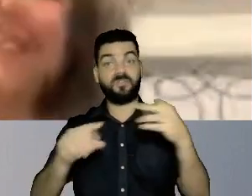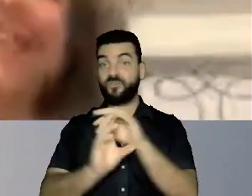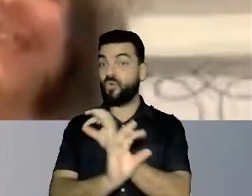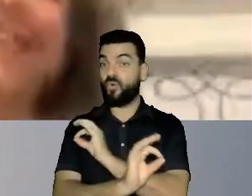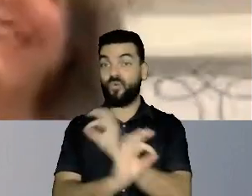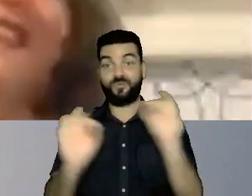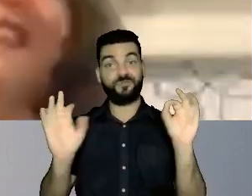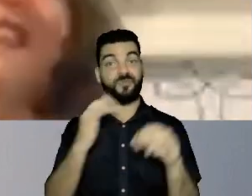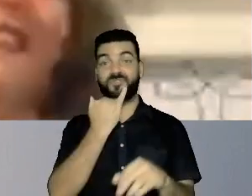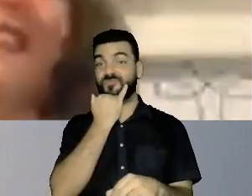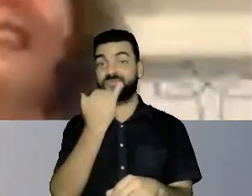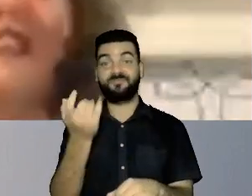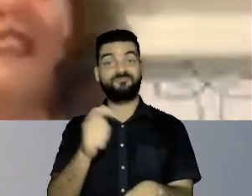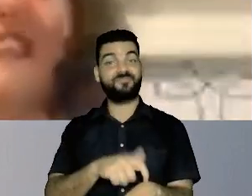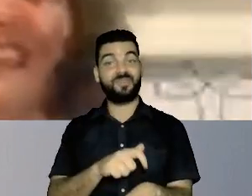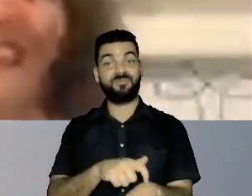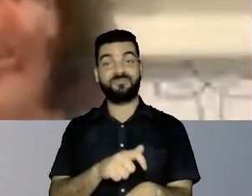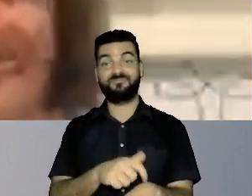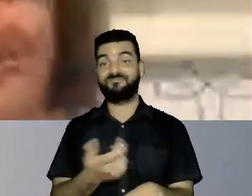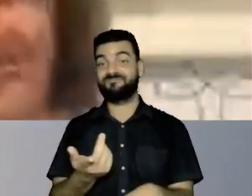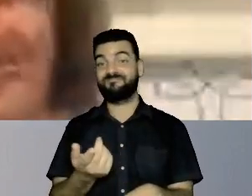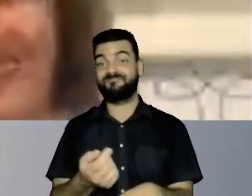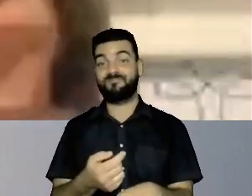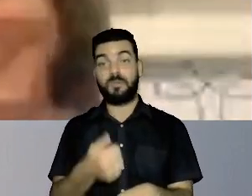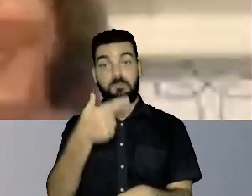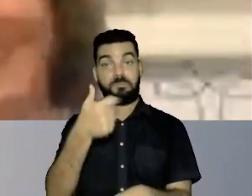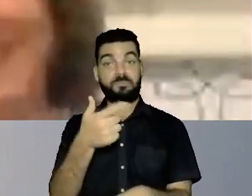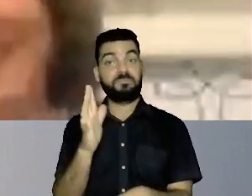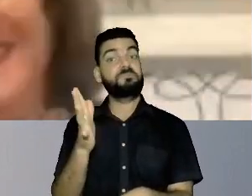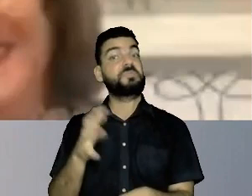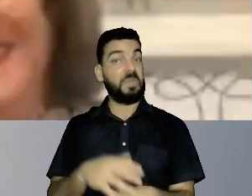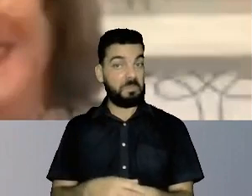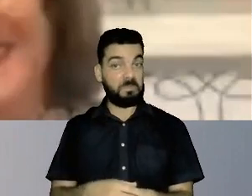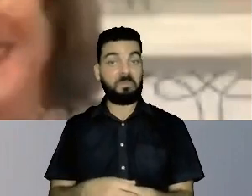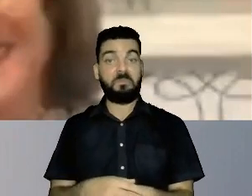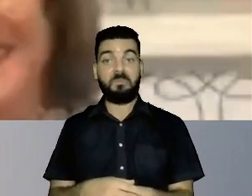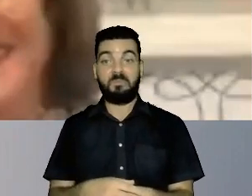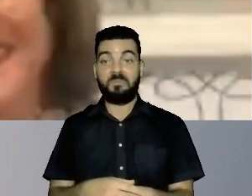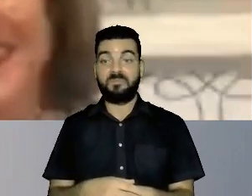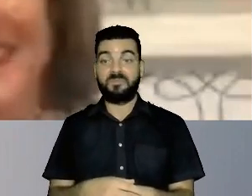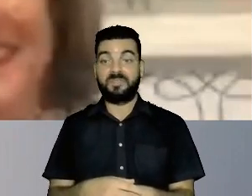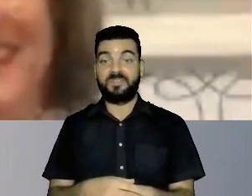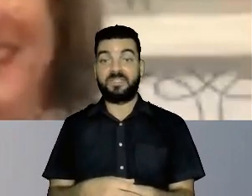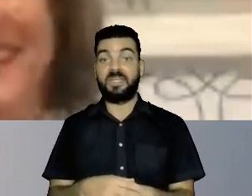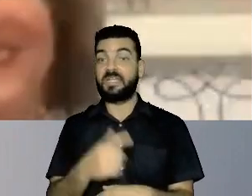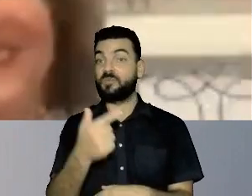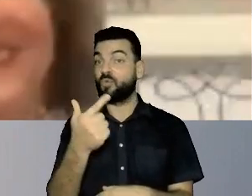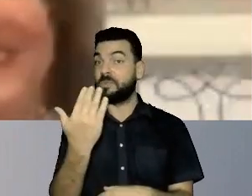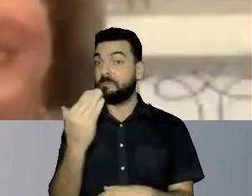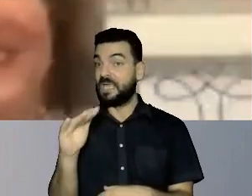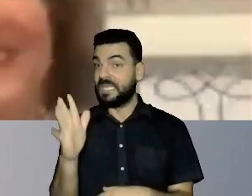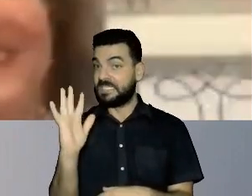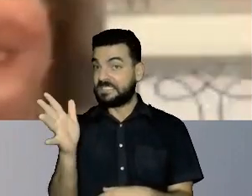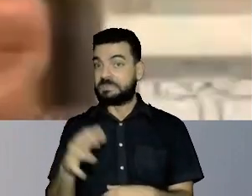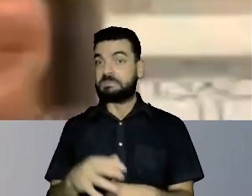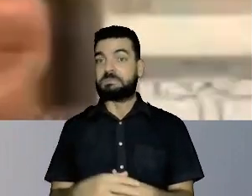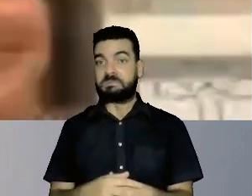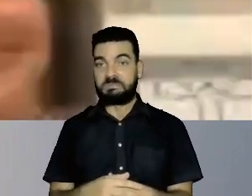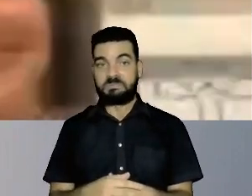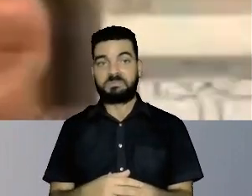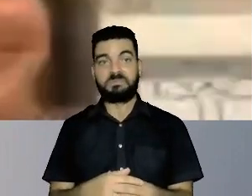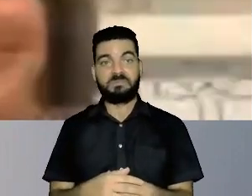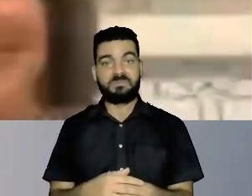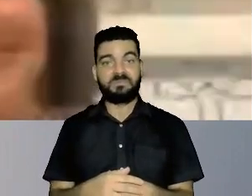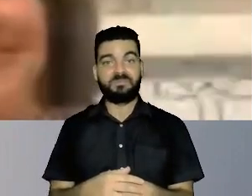antes de catalogar alguém, né? De rotular alguém. É isso, gente. Olha, o debate está maravilhoso, mas